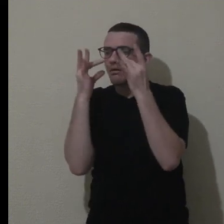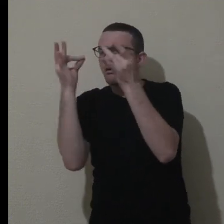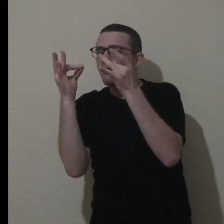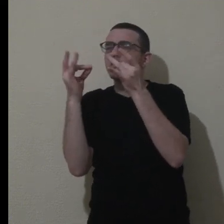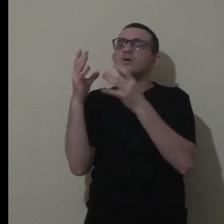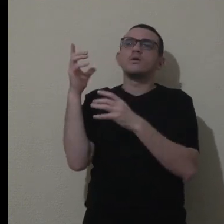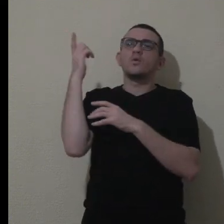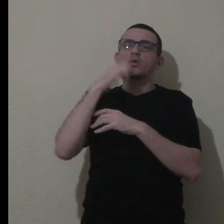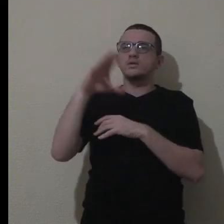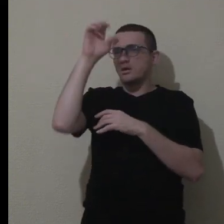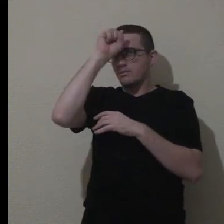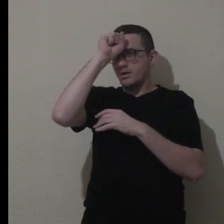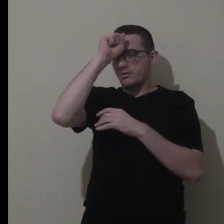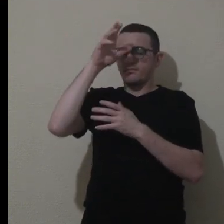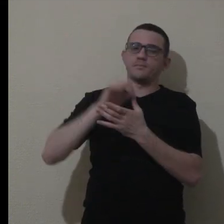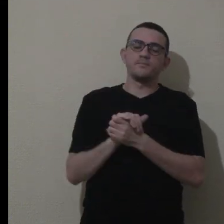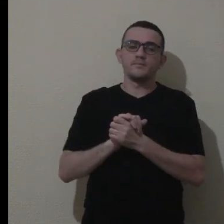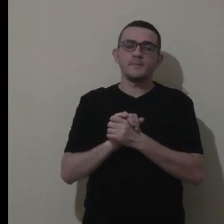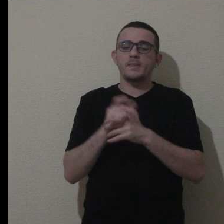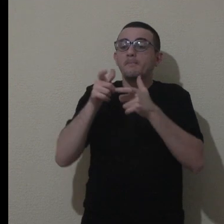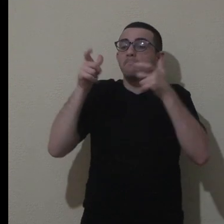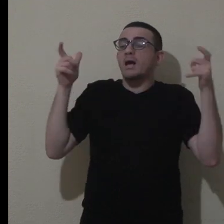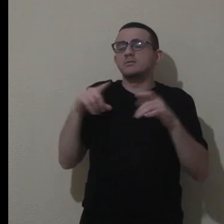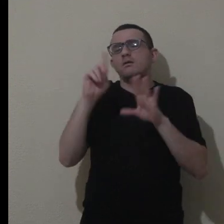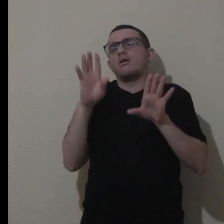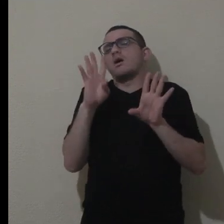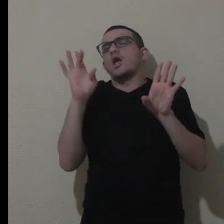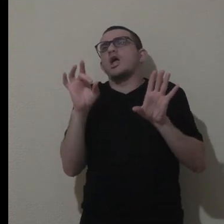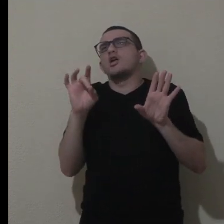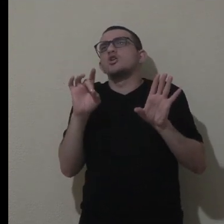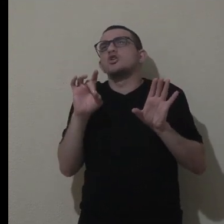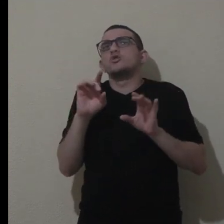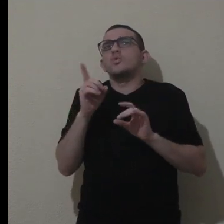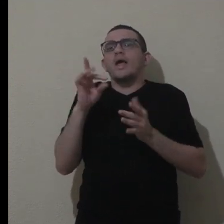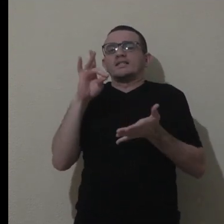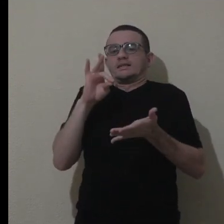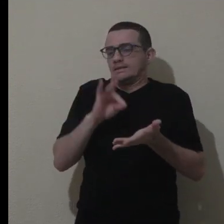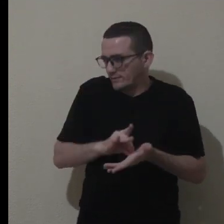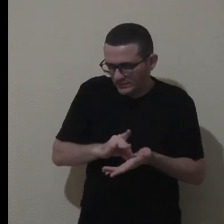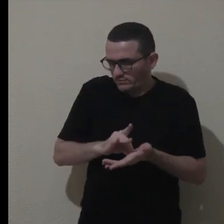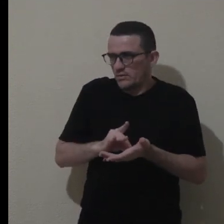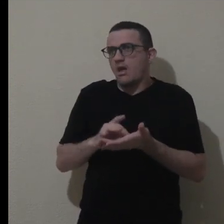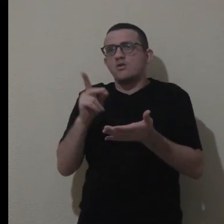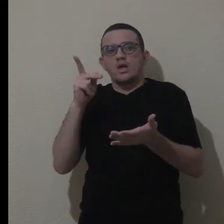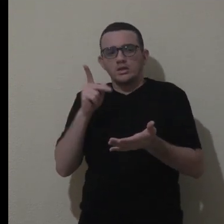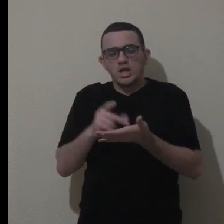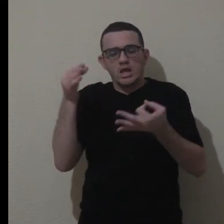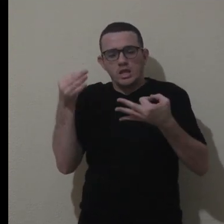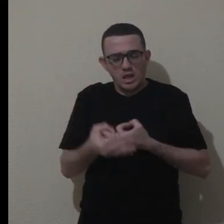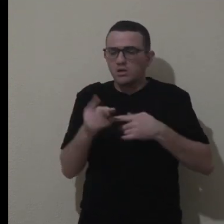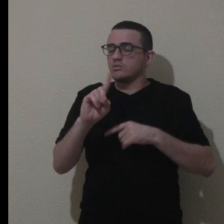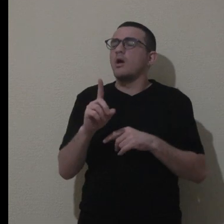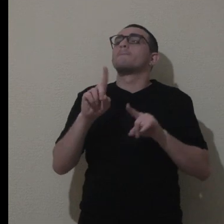e aprenda mais. Obviamente, essas são suposições, não tem uma evidência clara,